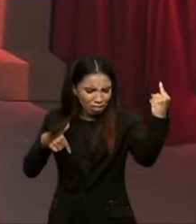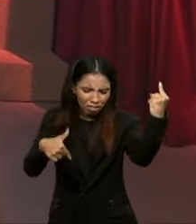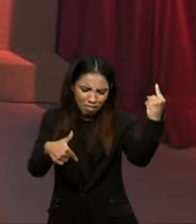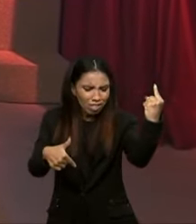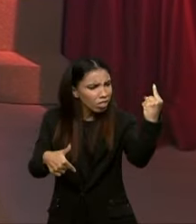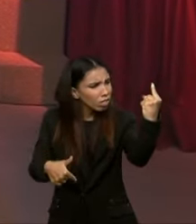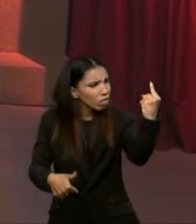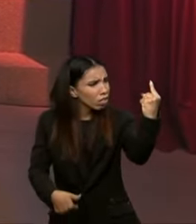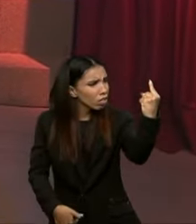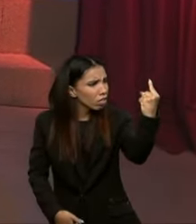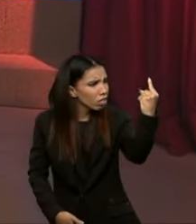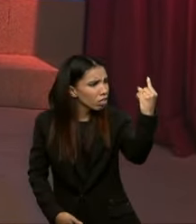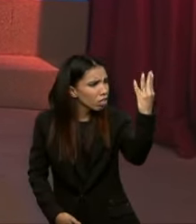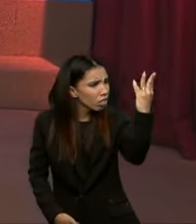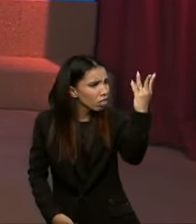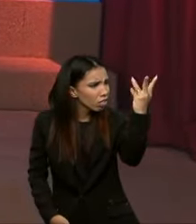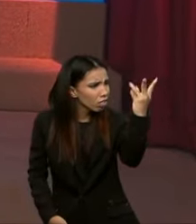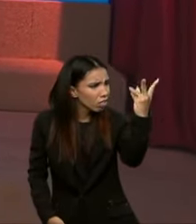você já foi embora.